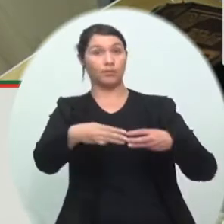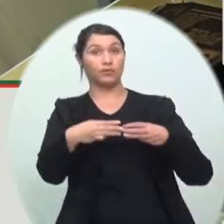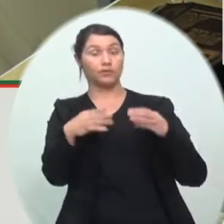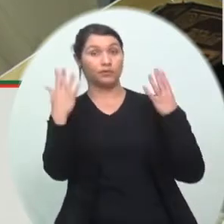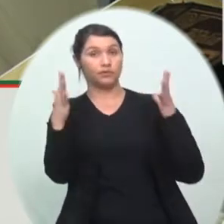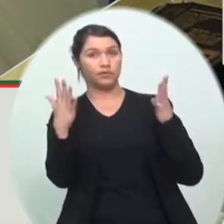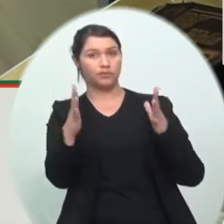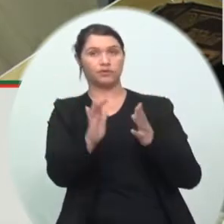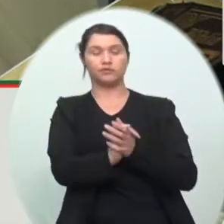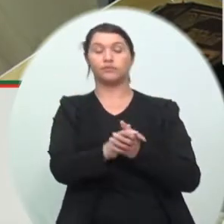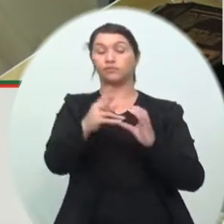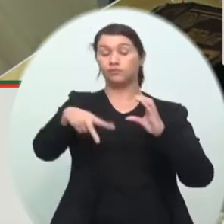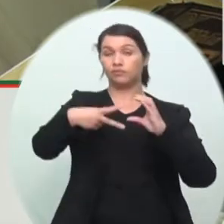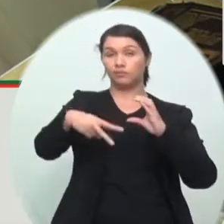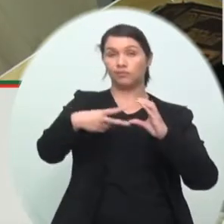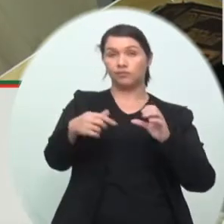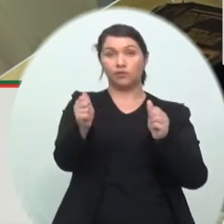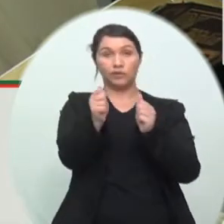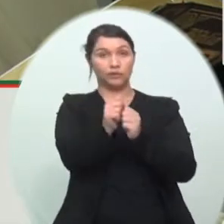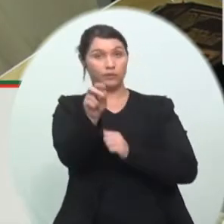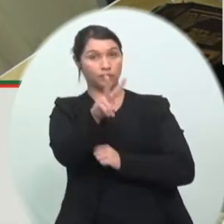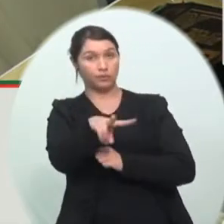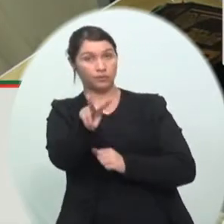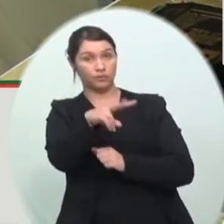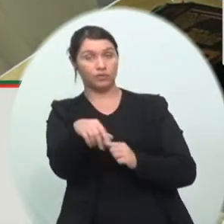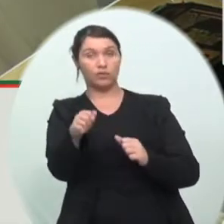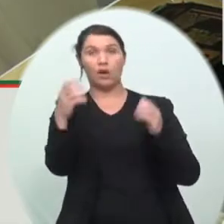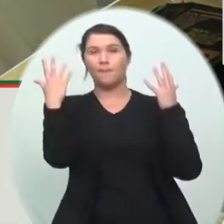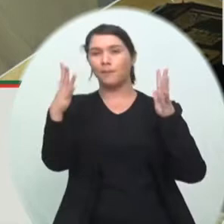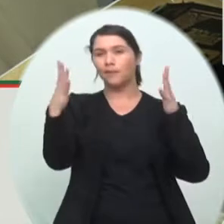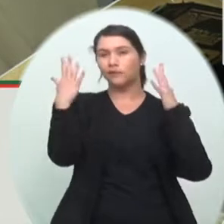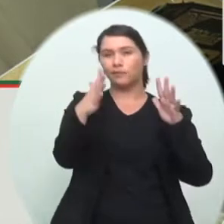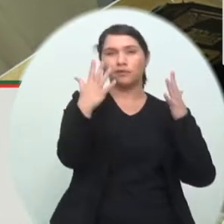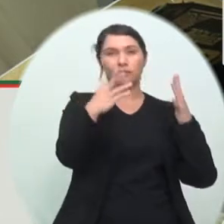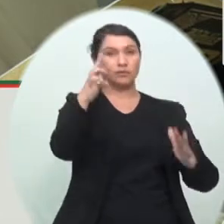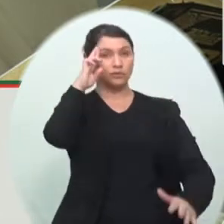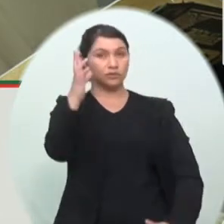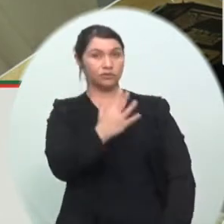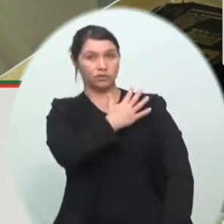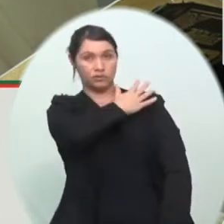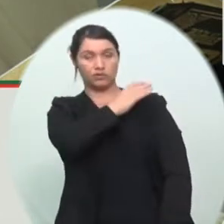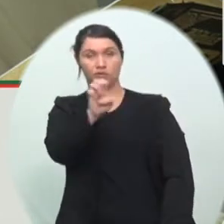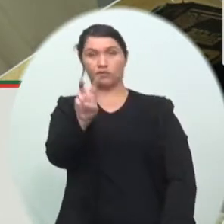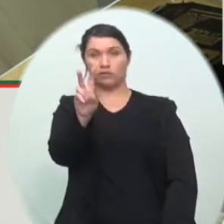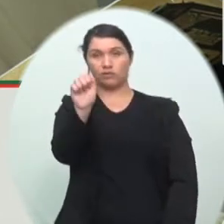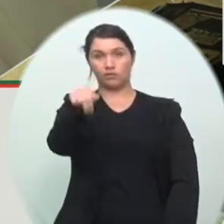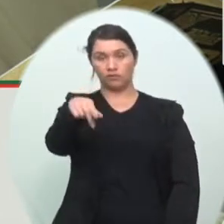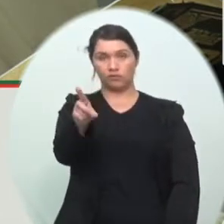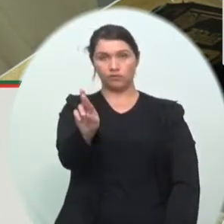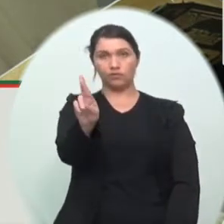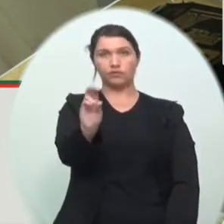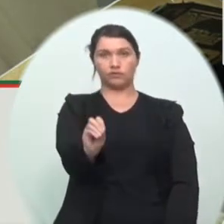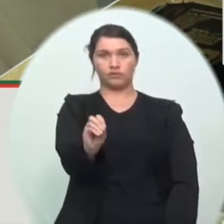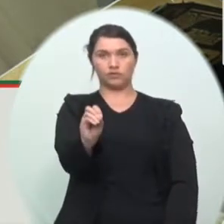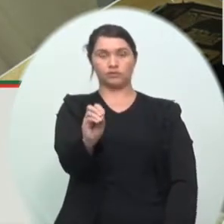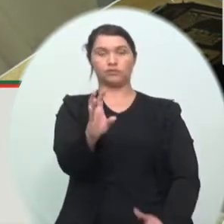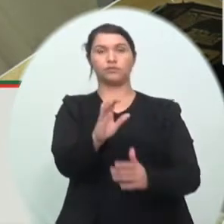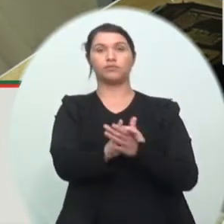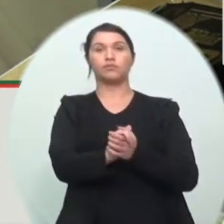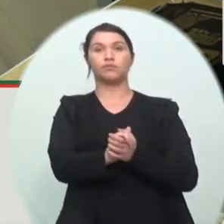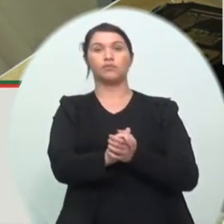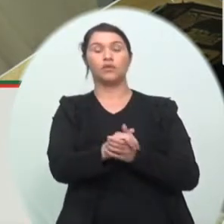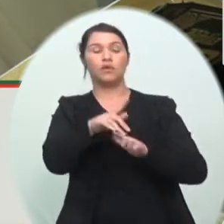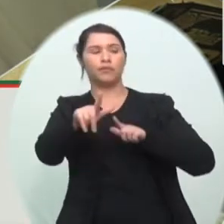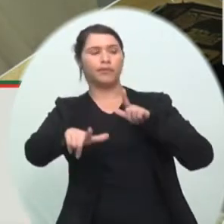Criciúma, por meio dos seus vereadores, vem a público aplaudir o tenente-coronel Evandro de Andrade Fraga pelos relevantes